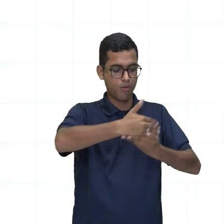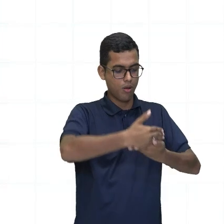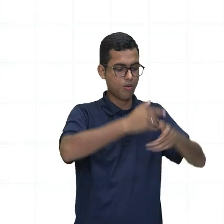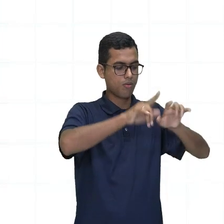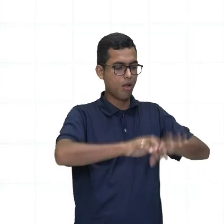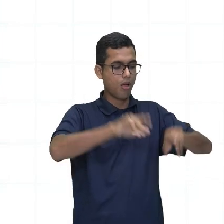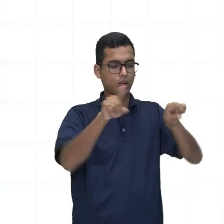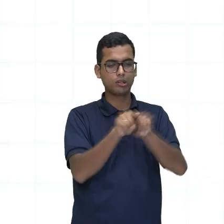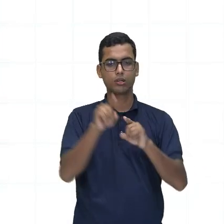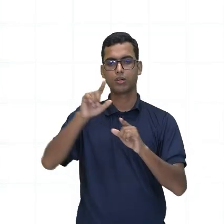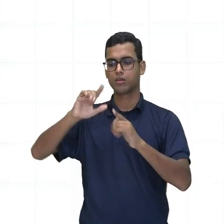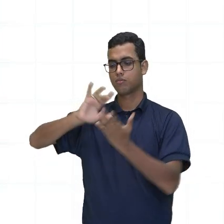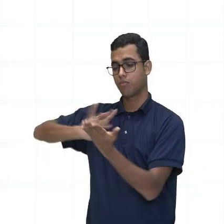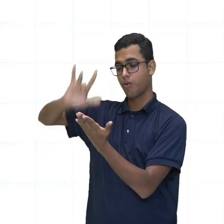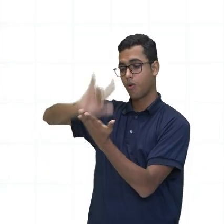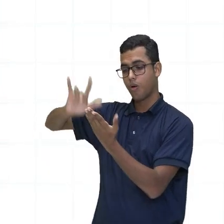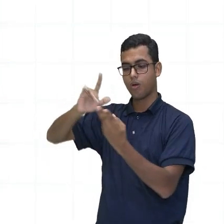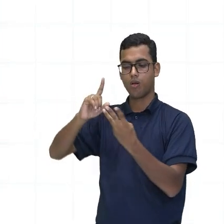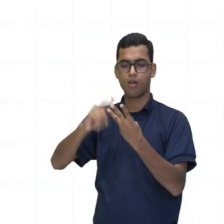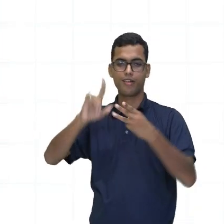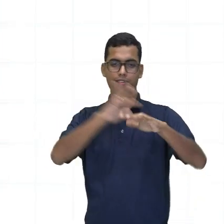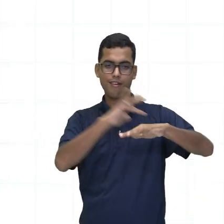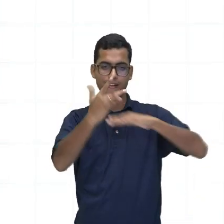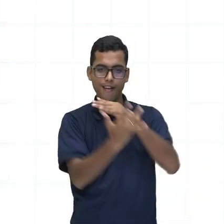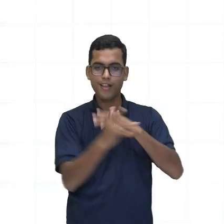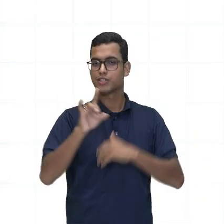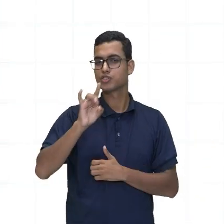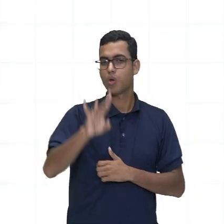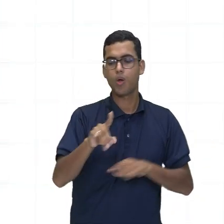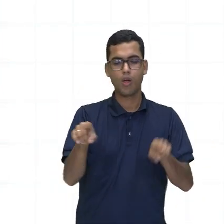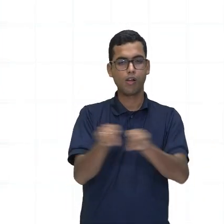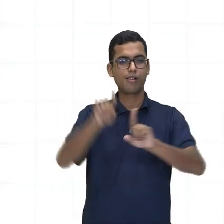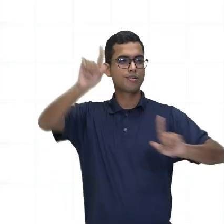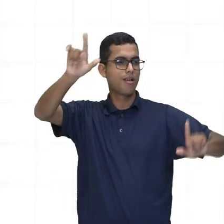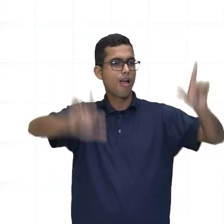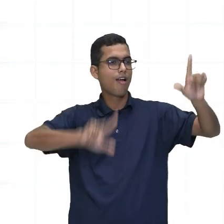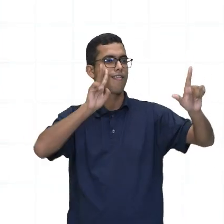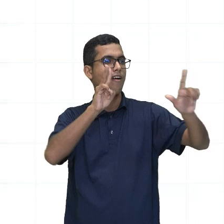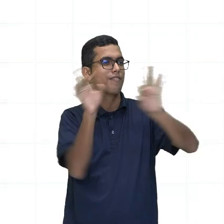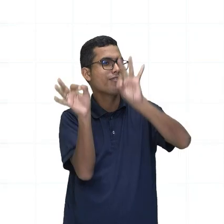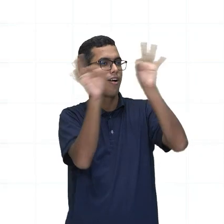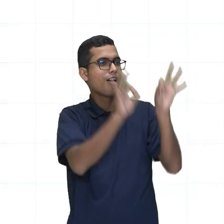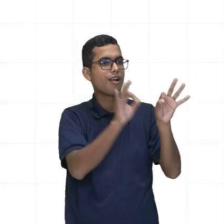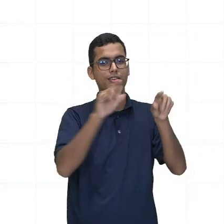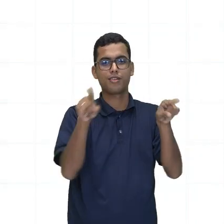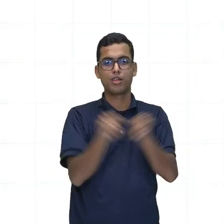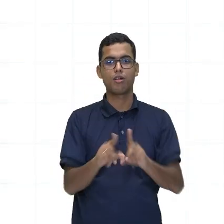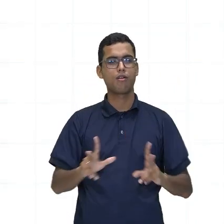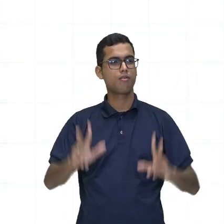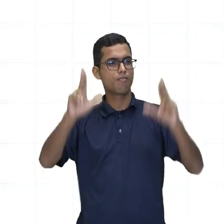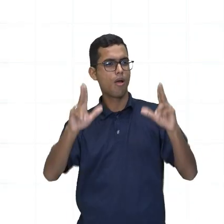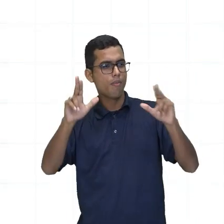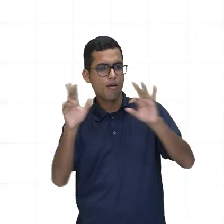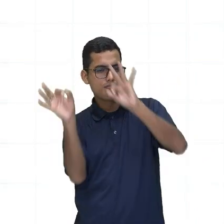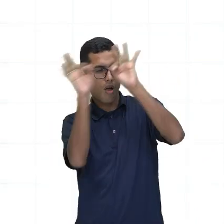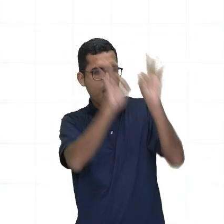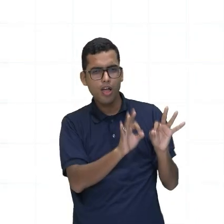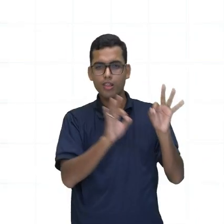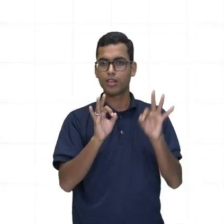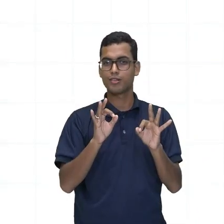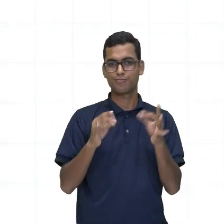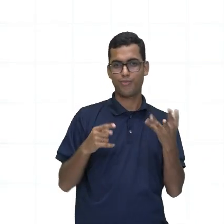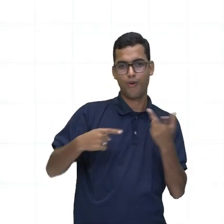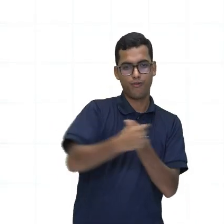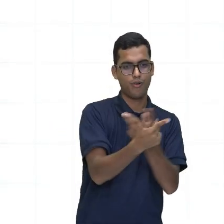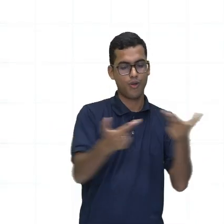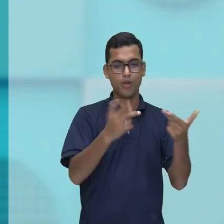redes sociais, certo? TV, tem as questões das séries, são milhares de coisas que nós